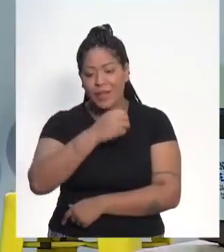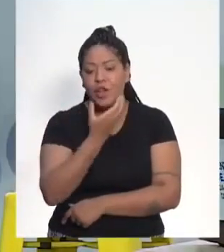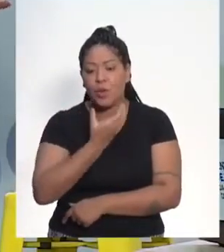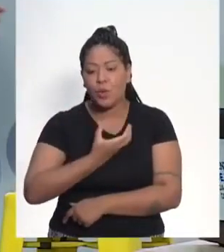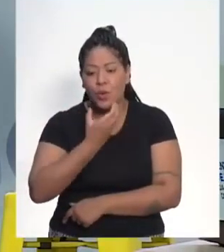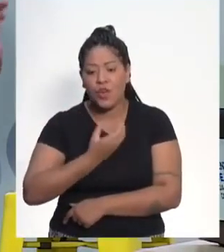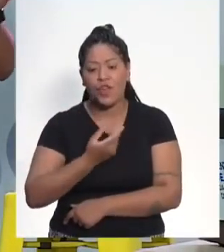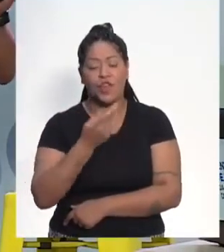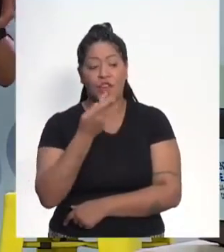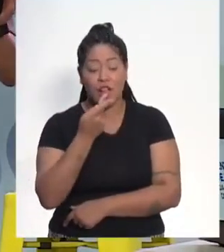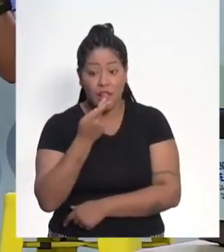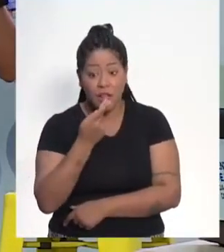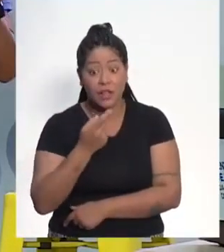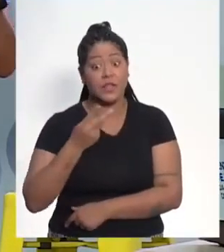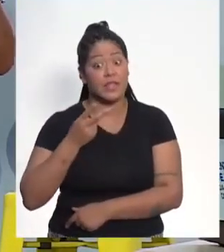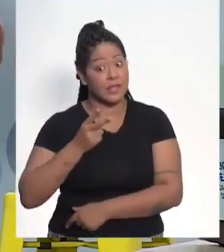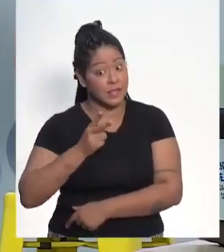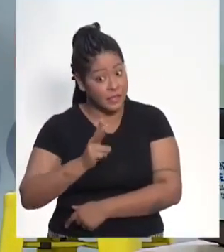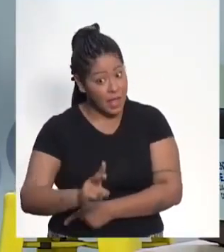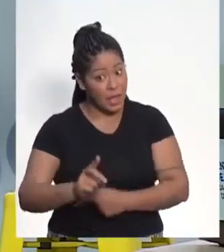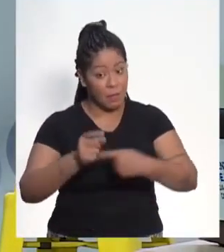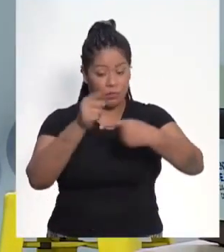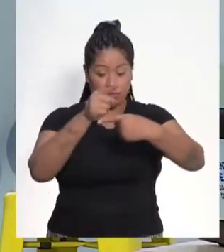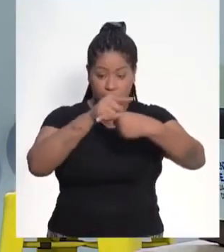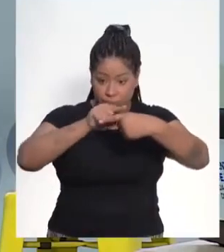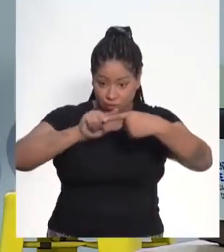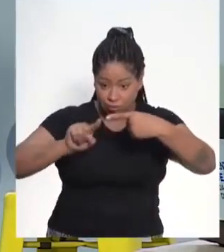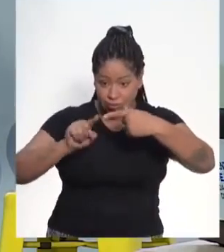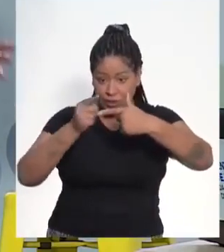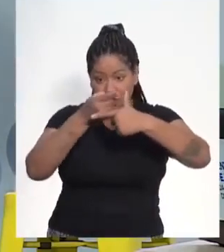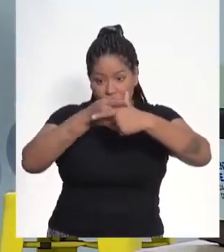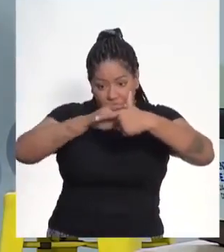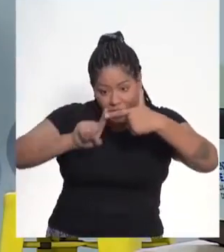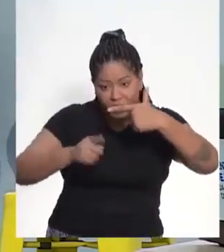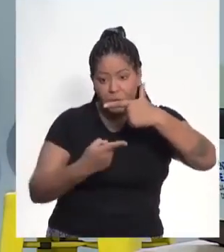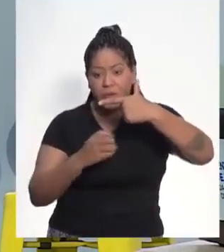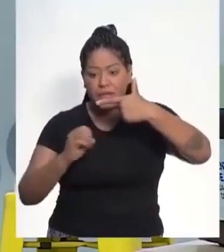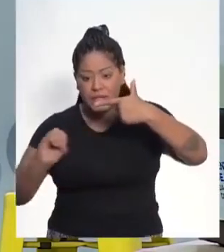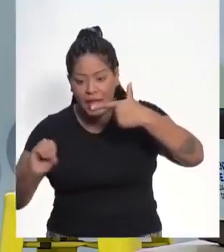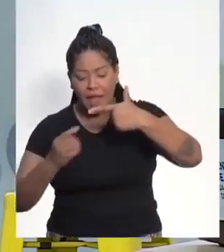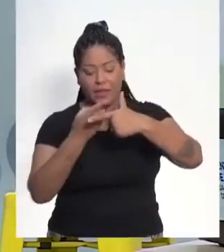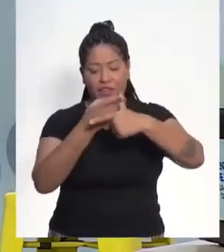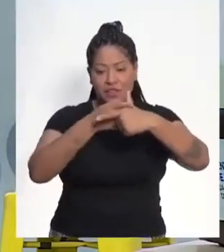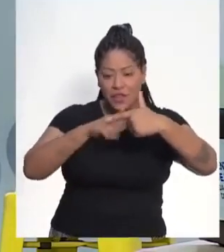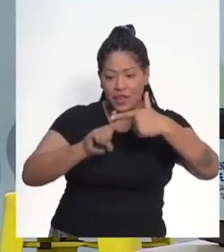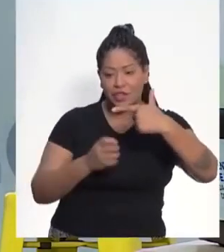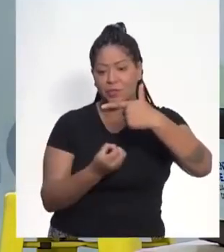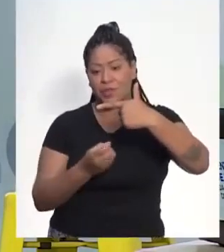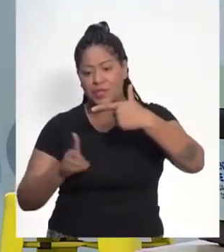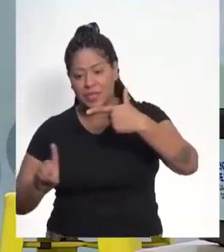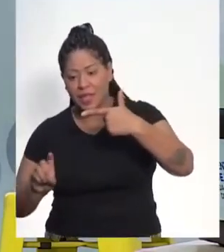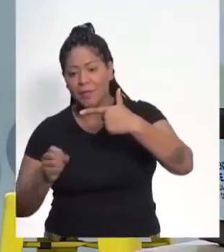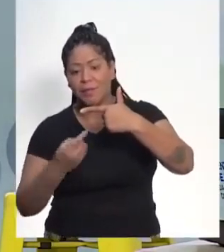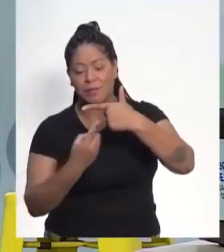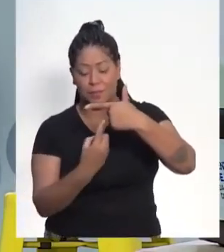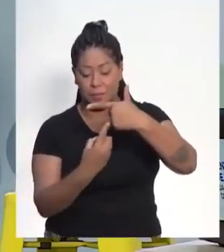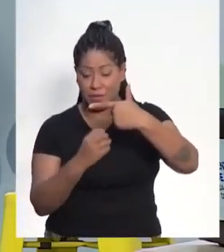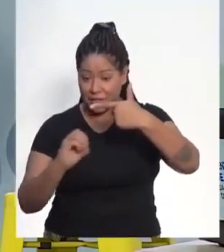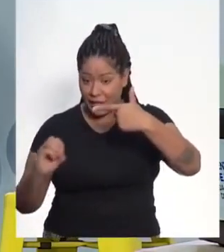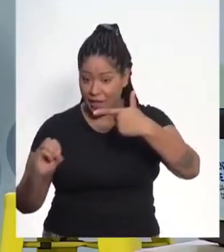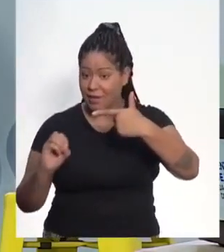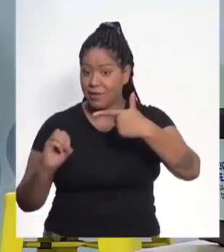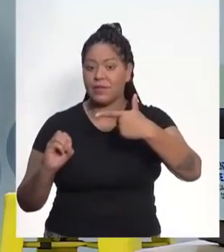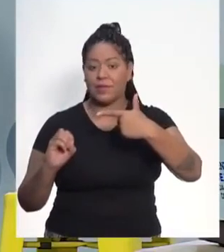divida, já que é época de Natal, Papai Noel, divida por 100, divida por 100. Aí não tem erro,